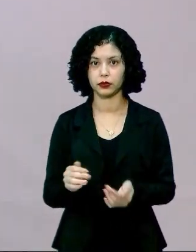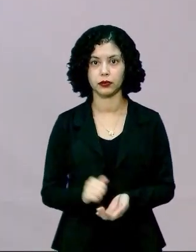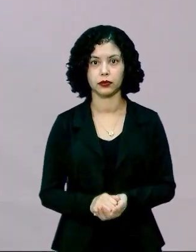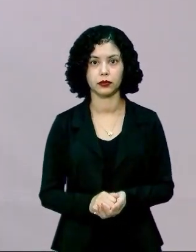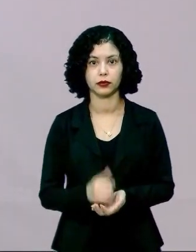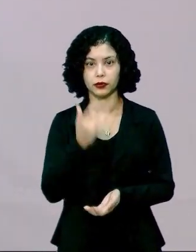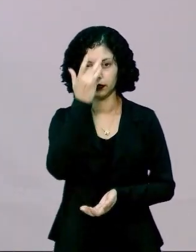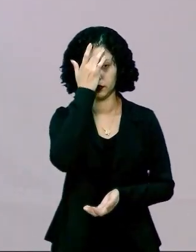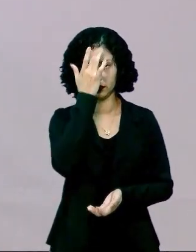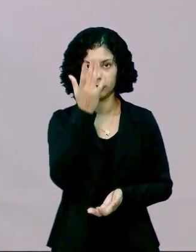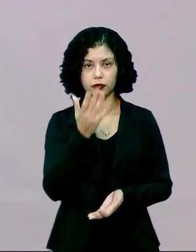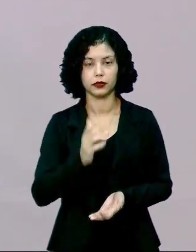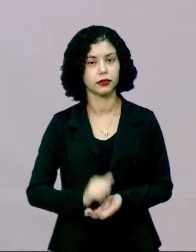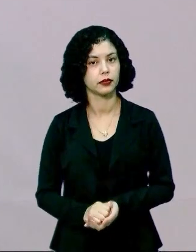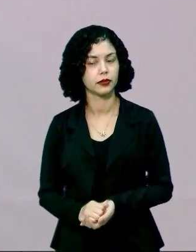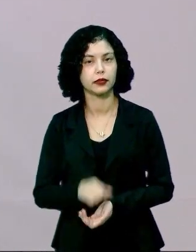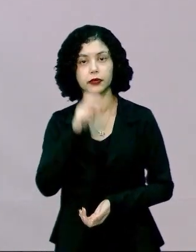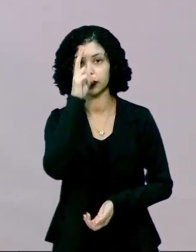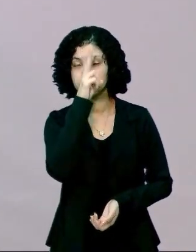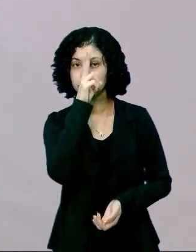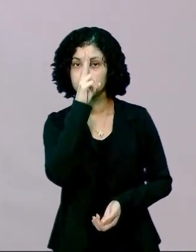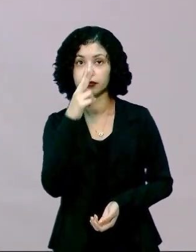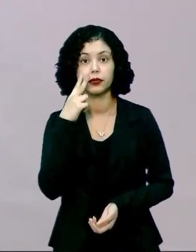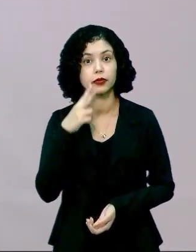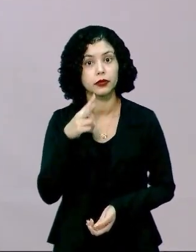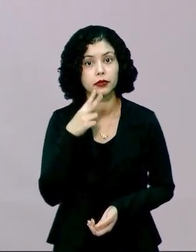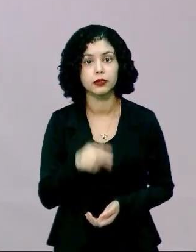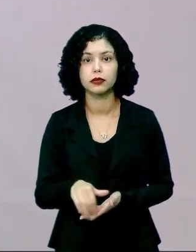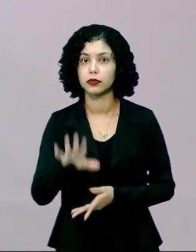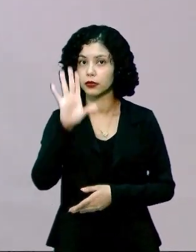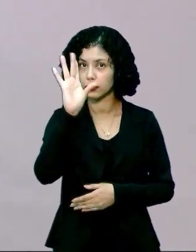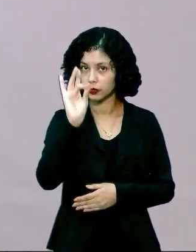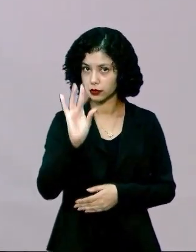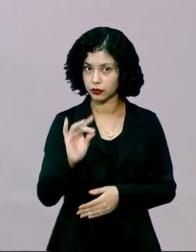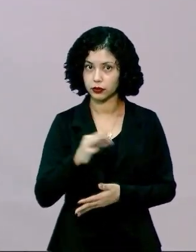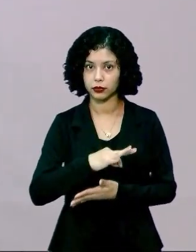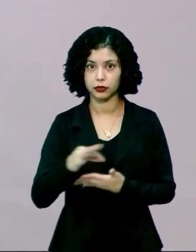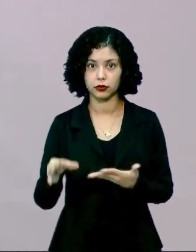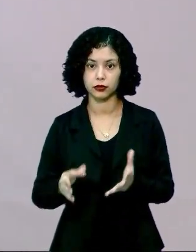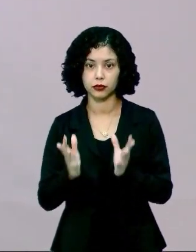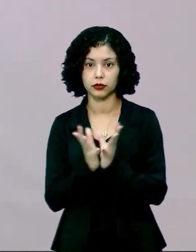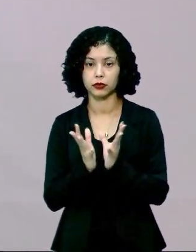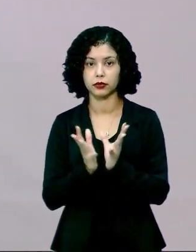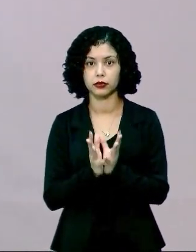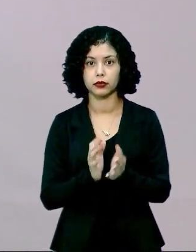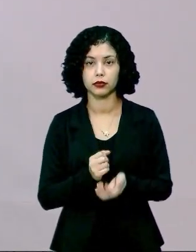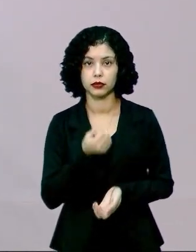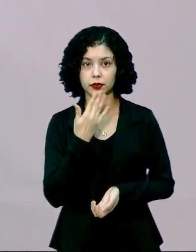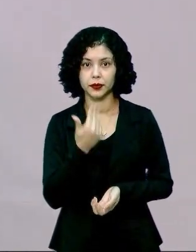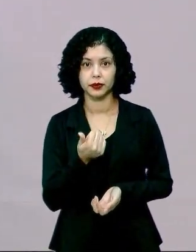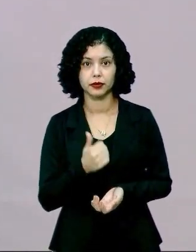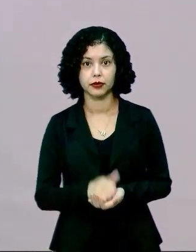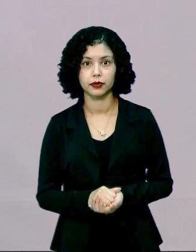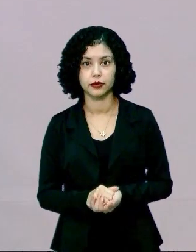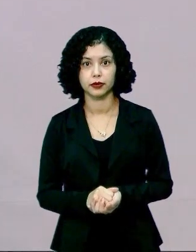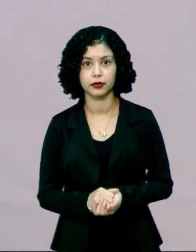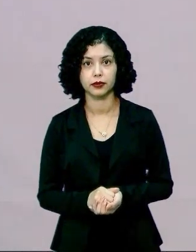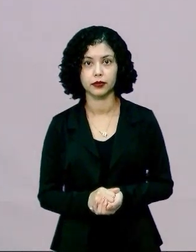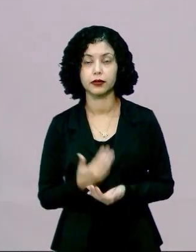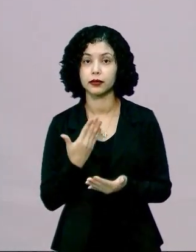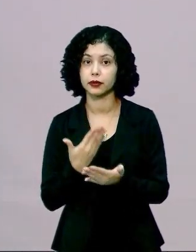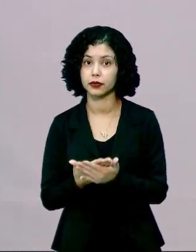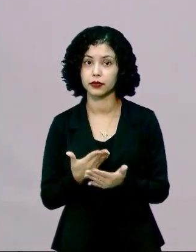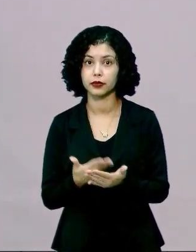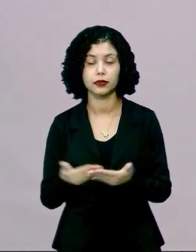É fácil. É só a gente lembrar e olhar cada elemento em cada conjunto. Tudo bem?